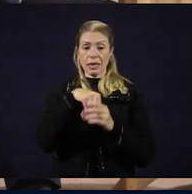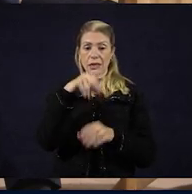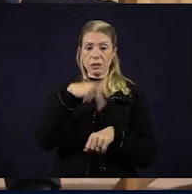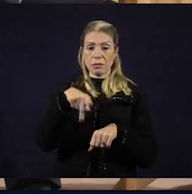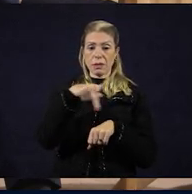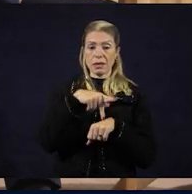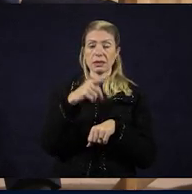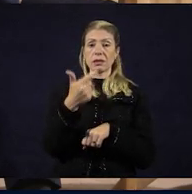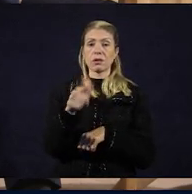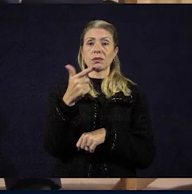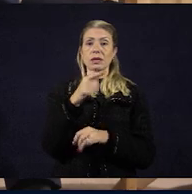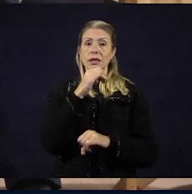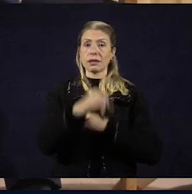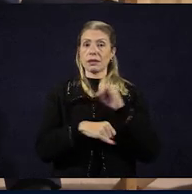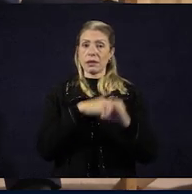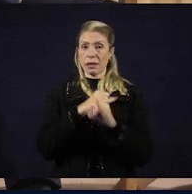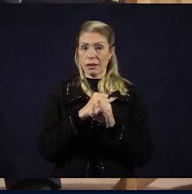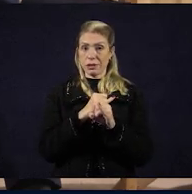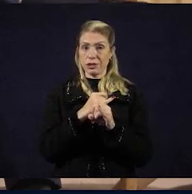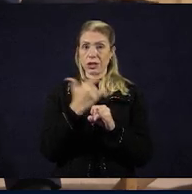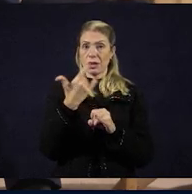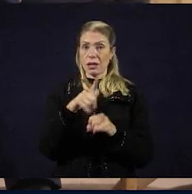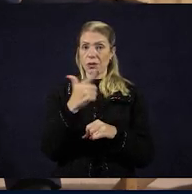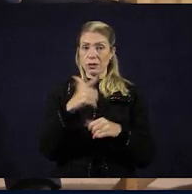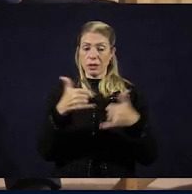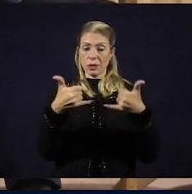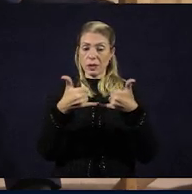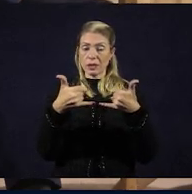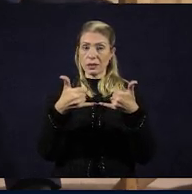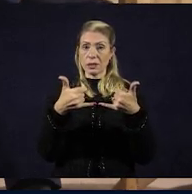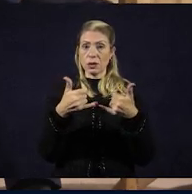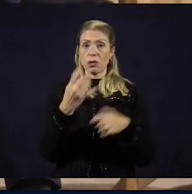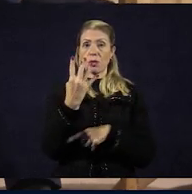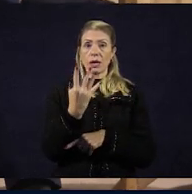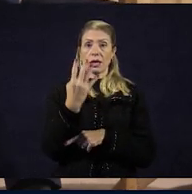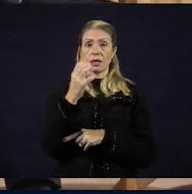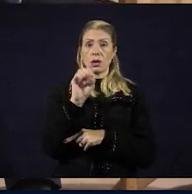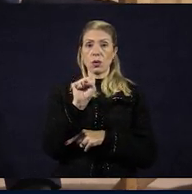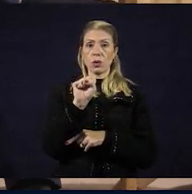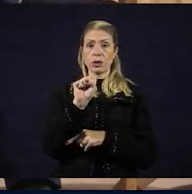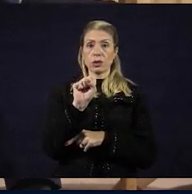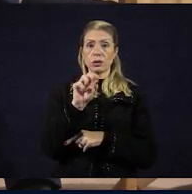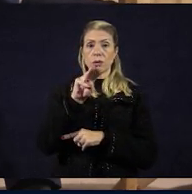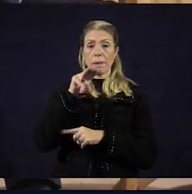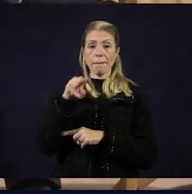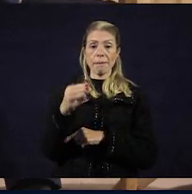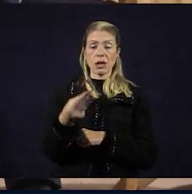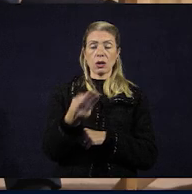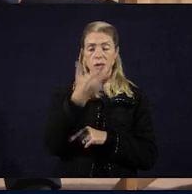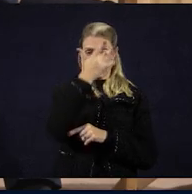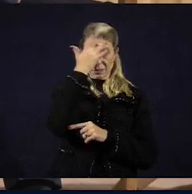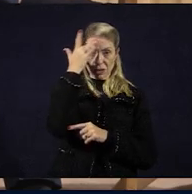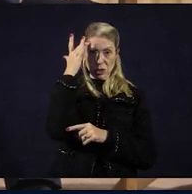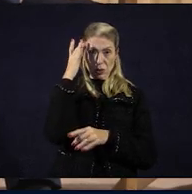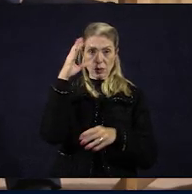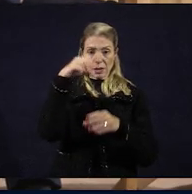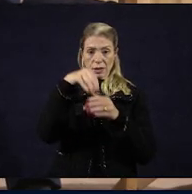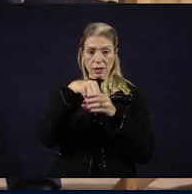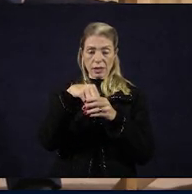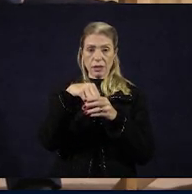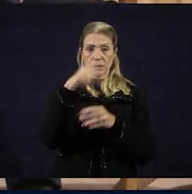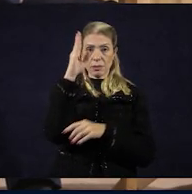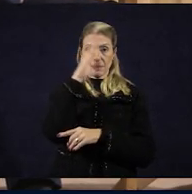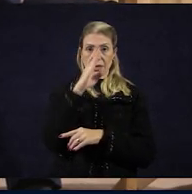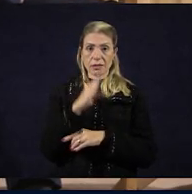sem conexão 48 milhões de pessoas sem internet no Brasil criança